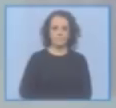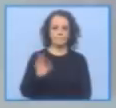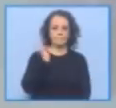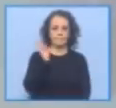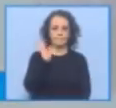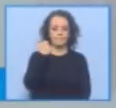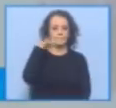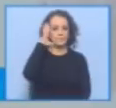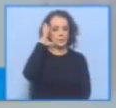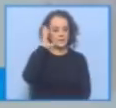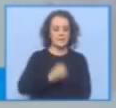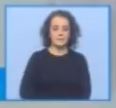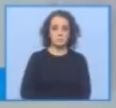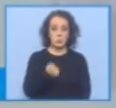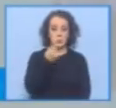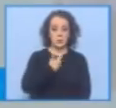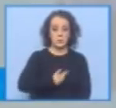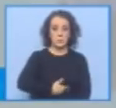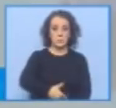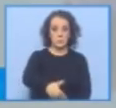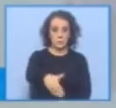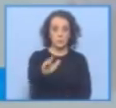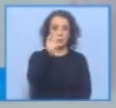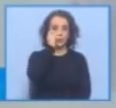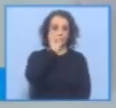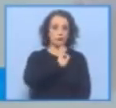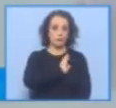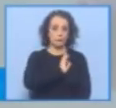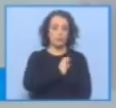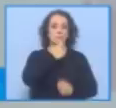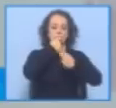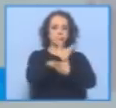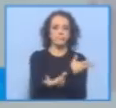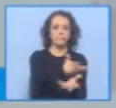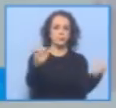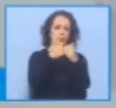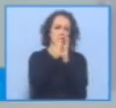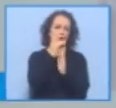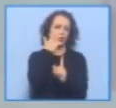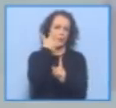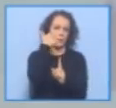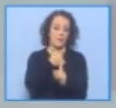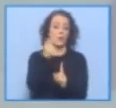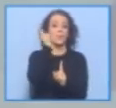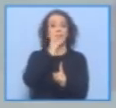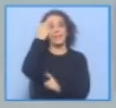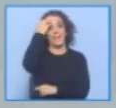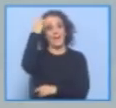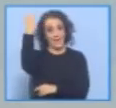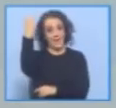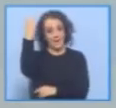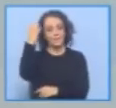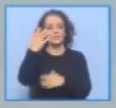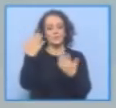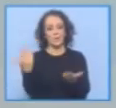Olá, muito boa tarde. A dias da Epifania do Senhor, uma solenidade também conhecida como Dia de Reis, contamos